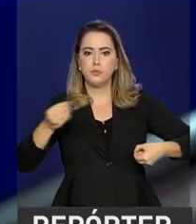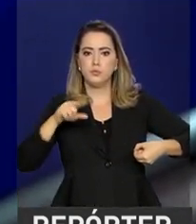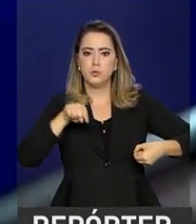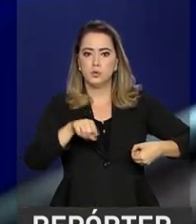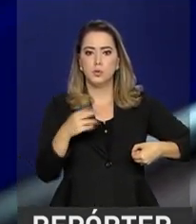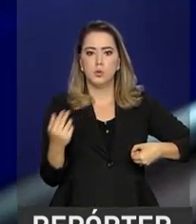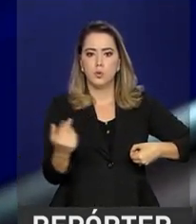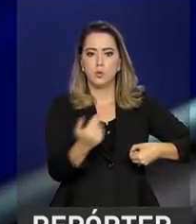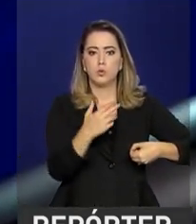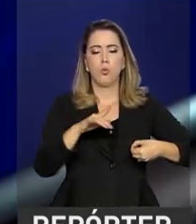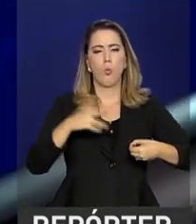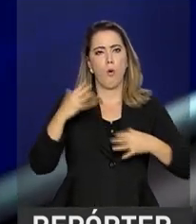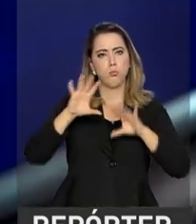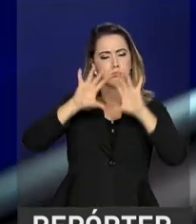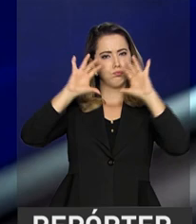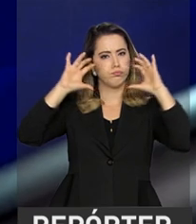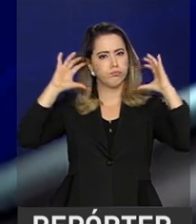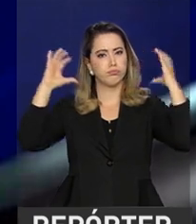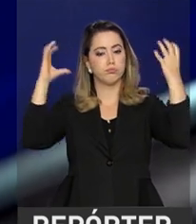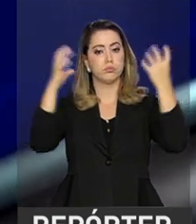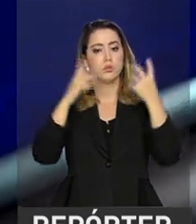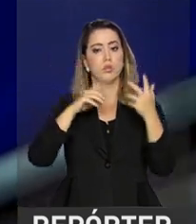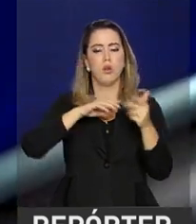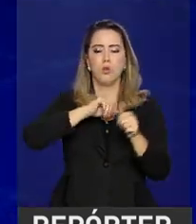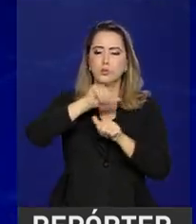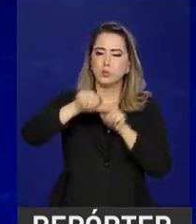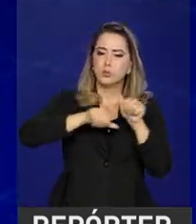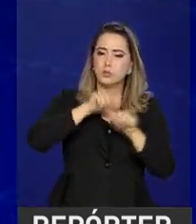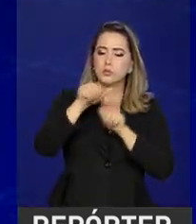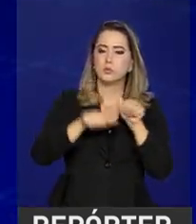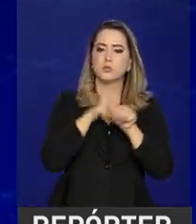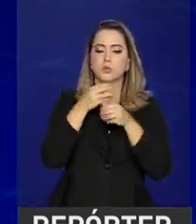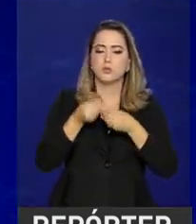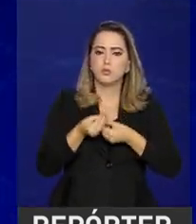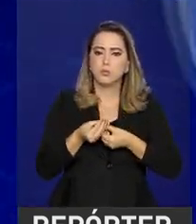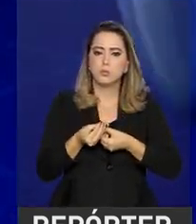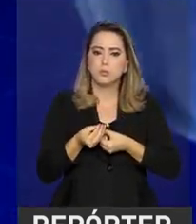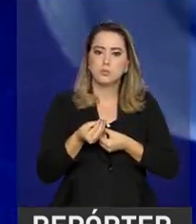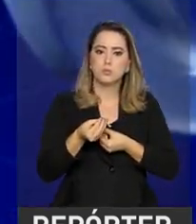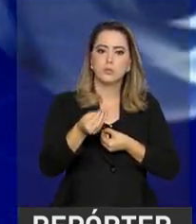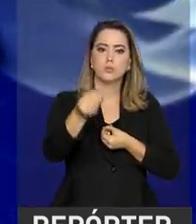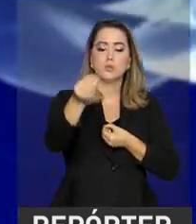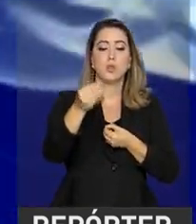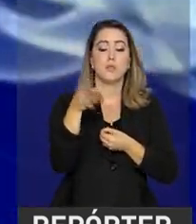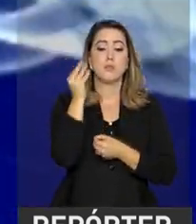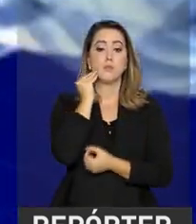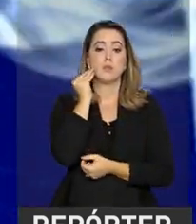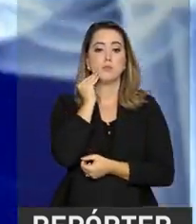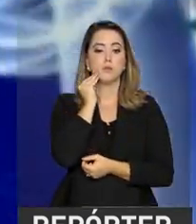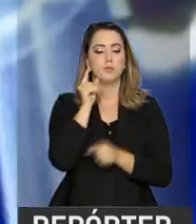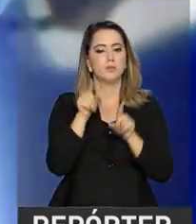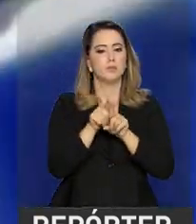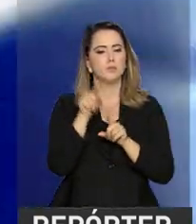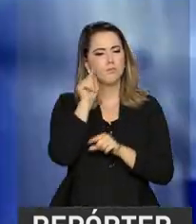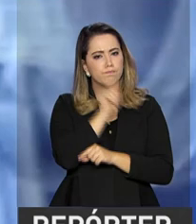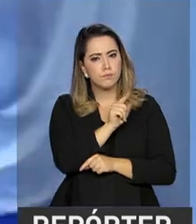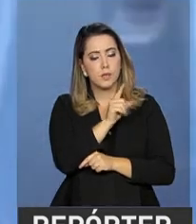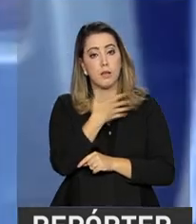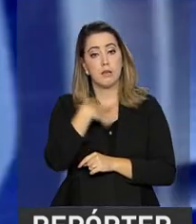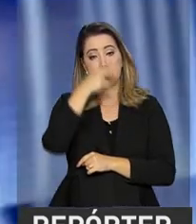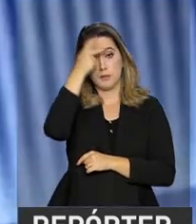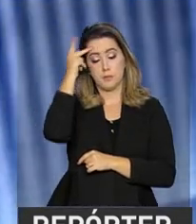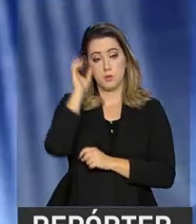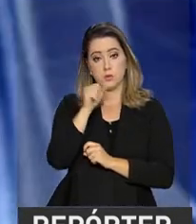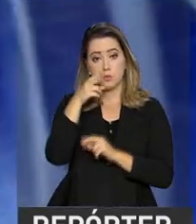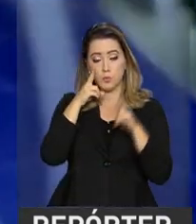vácuo similar ao do espaço. Ao girarem, os elétrons são conduzidos para as estações experimentais. Ali, os cientistas